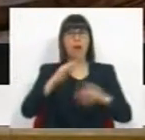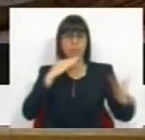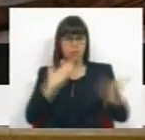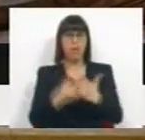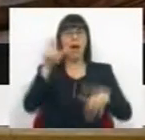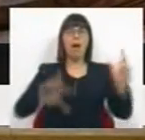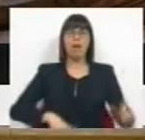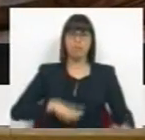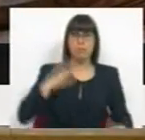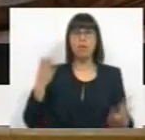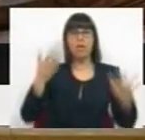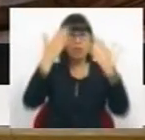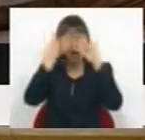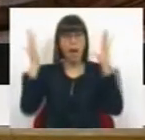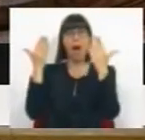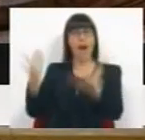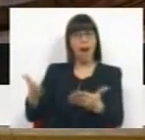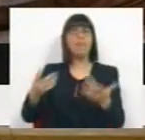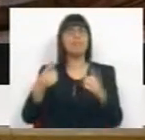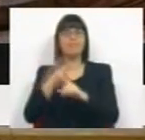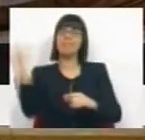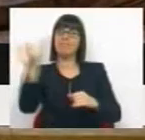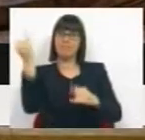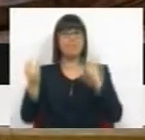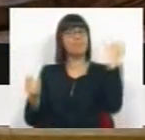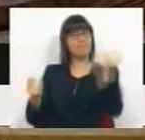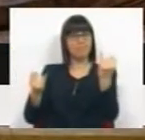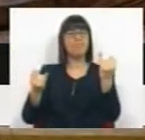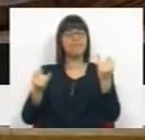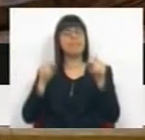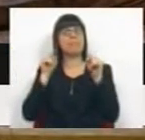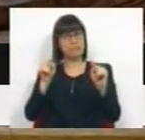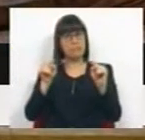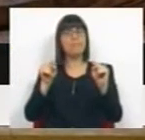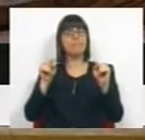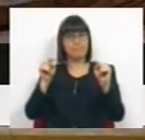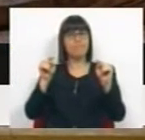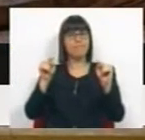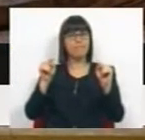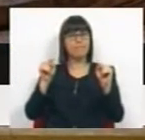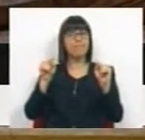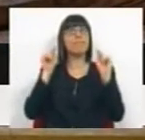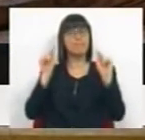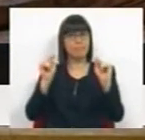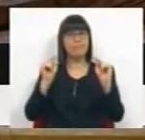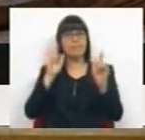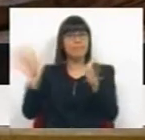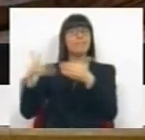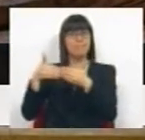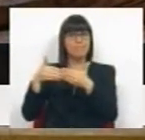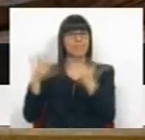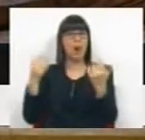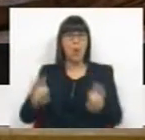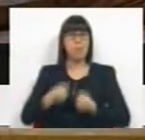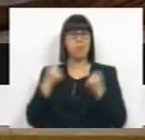cidadãos a confiança na democracia e nas instituições que sobre si acabam por se fechar